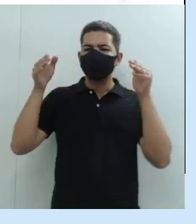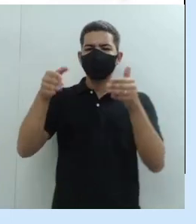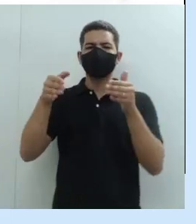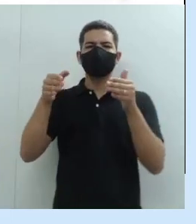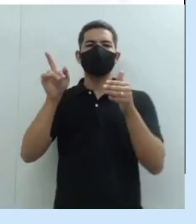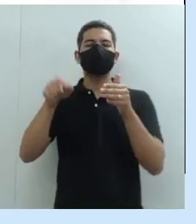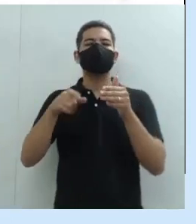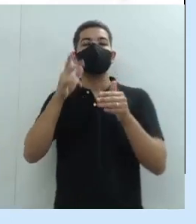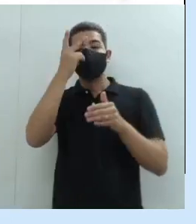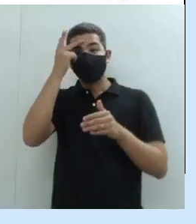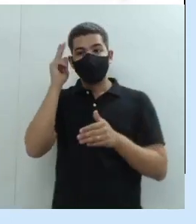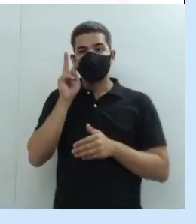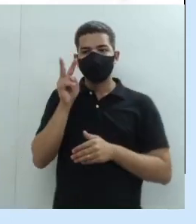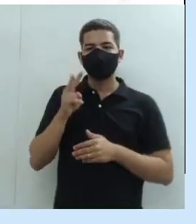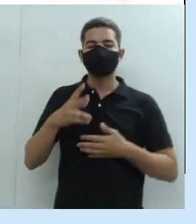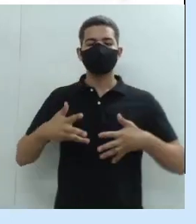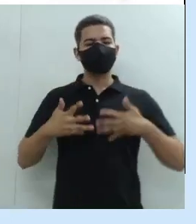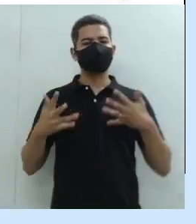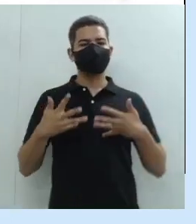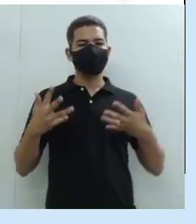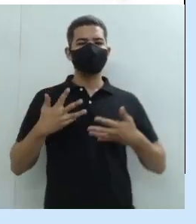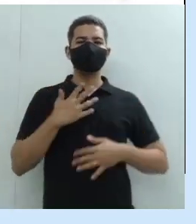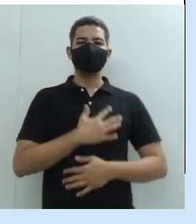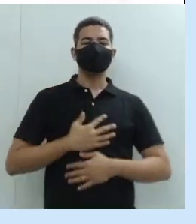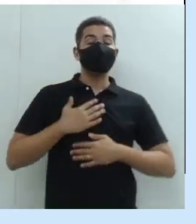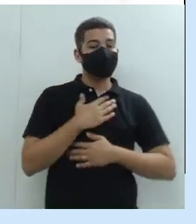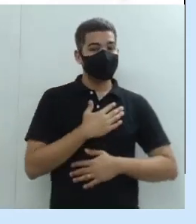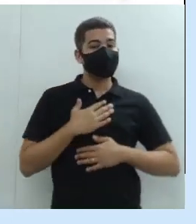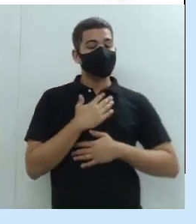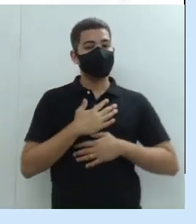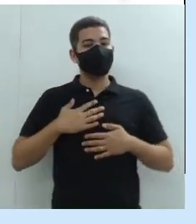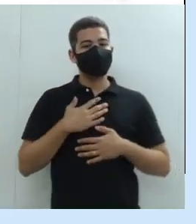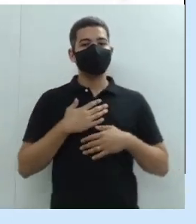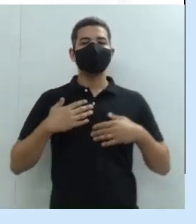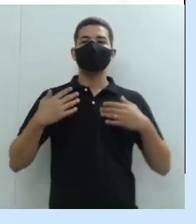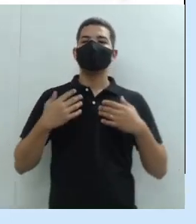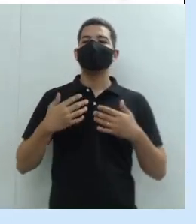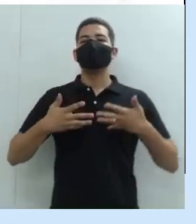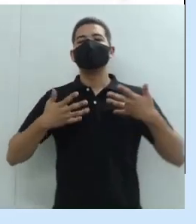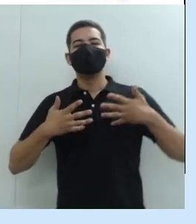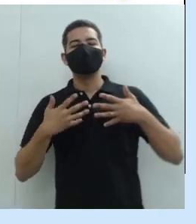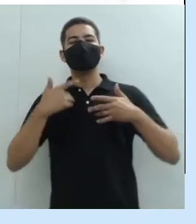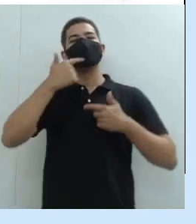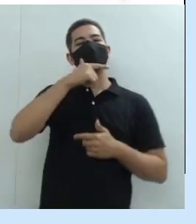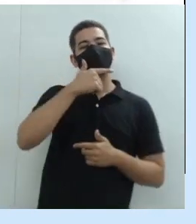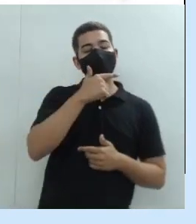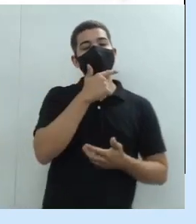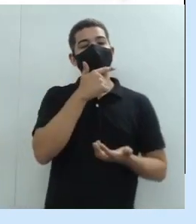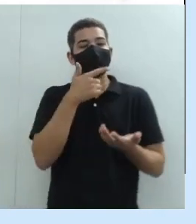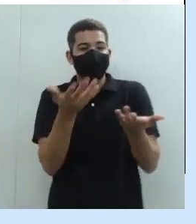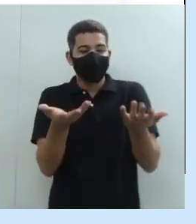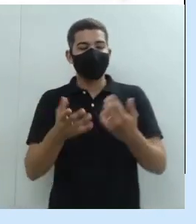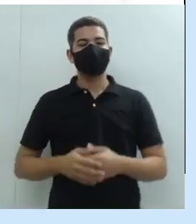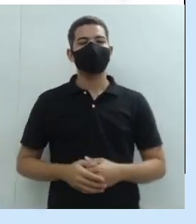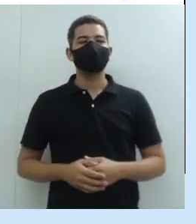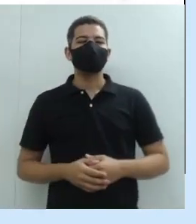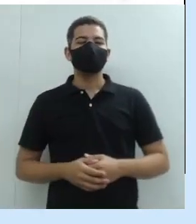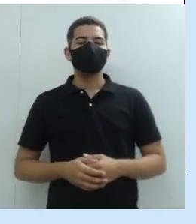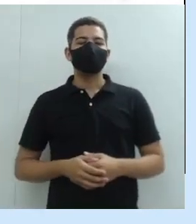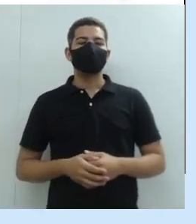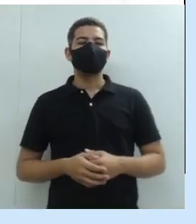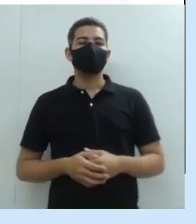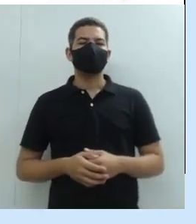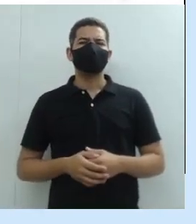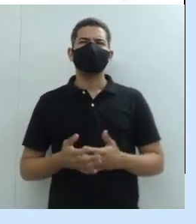do entretenimento, da diversão, fazer com que nós possamos nos divertir um pouco, nós possamos rir.